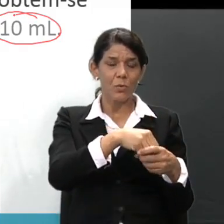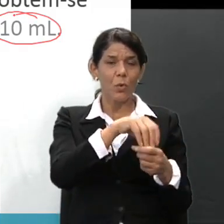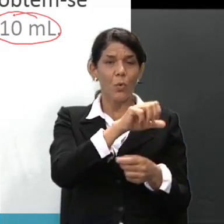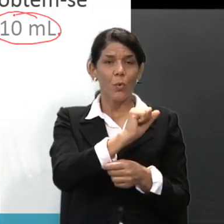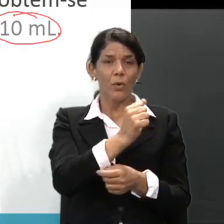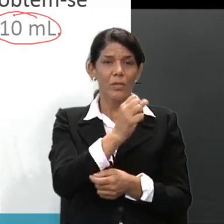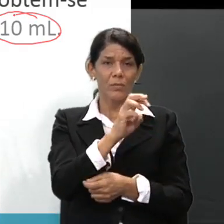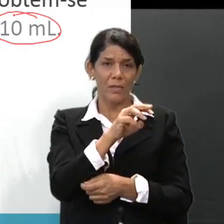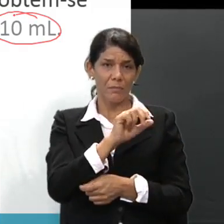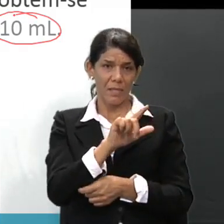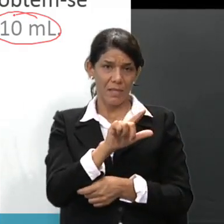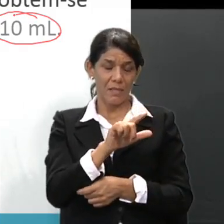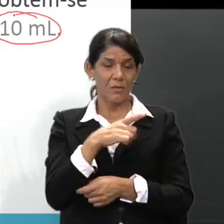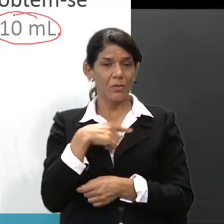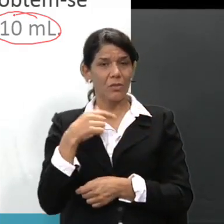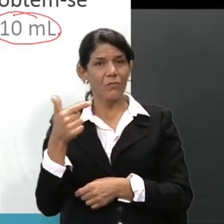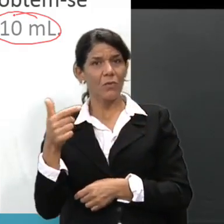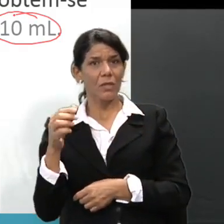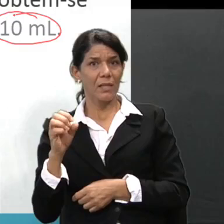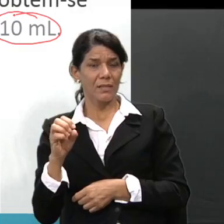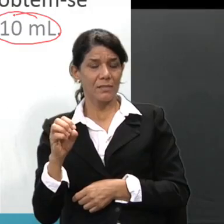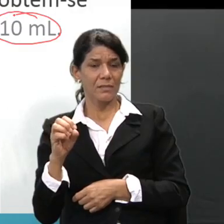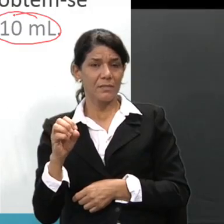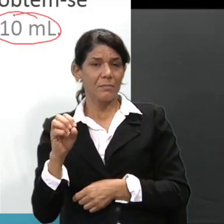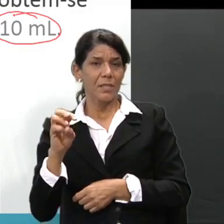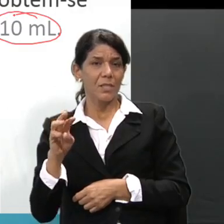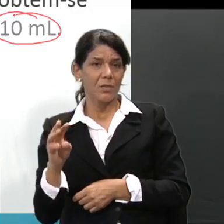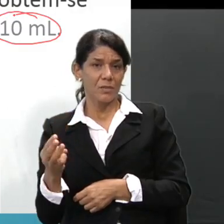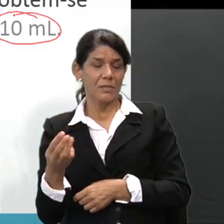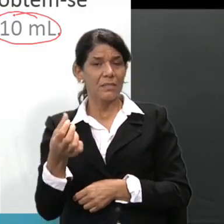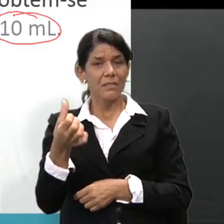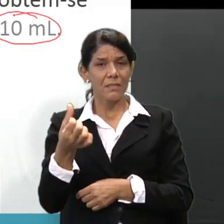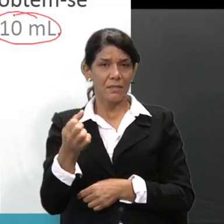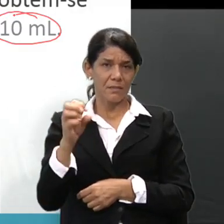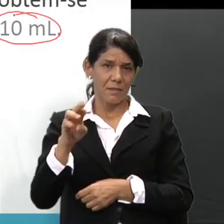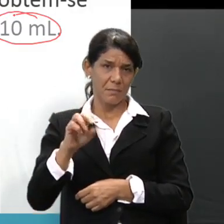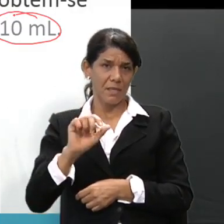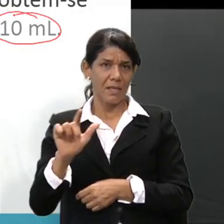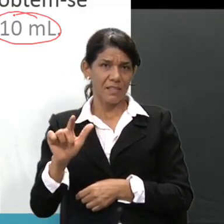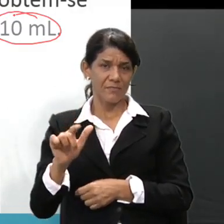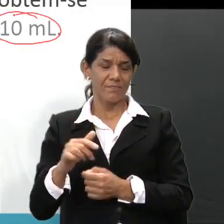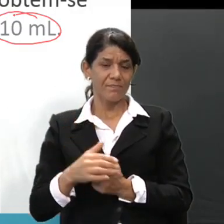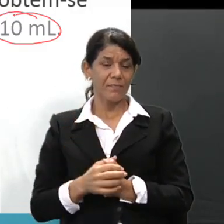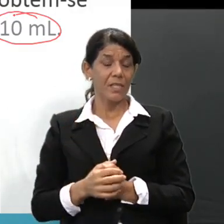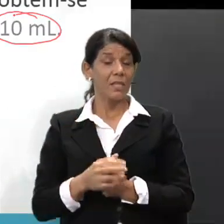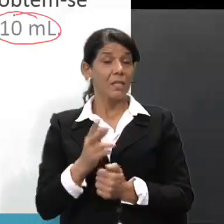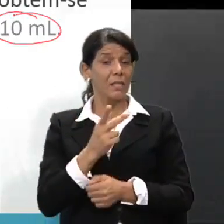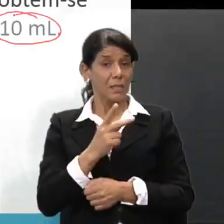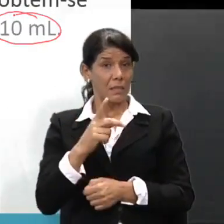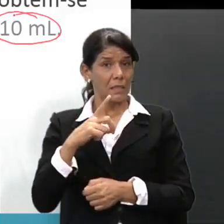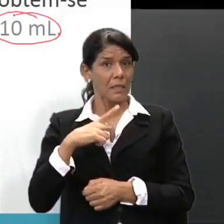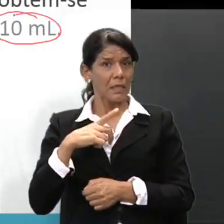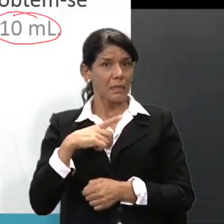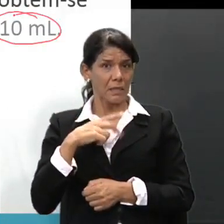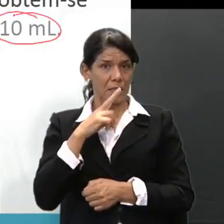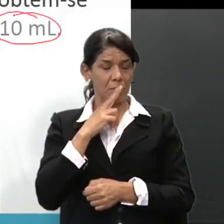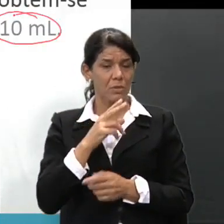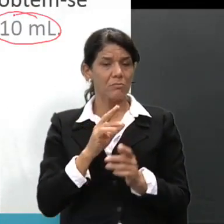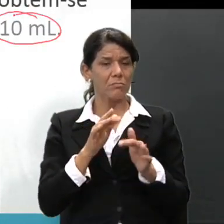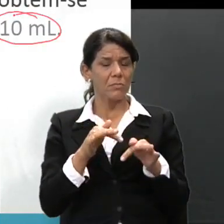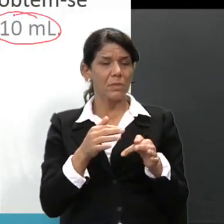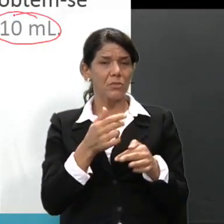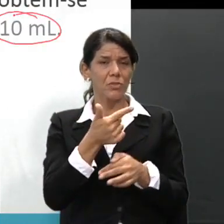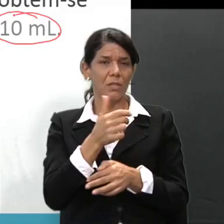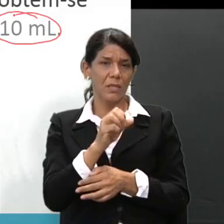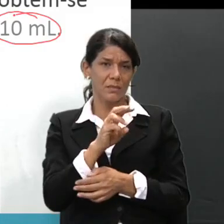8 ml. E quando for 10 milhões, 6 ml. Ambos terão o resultado final